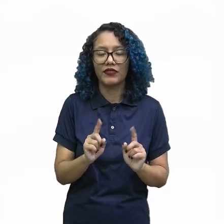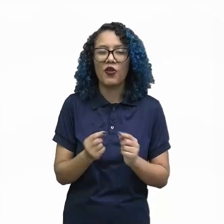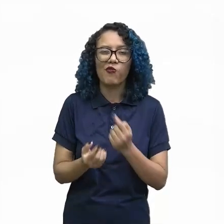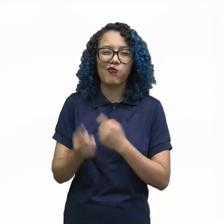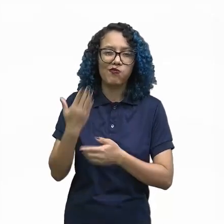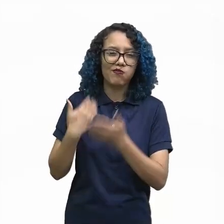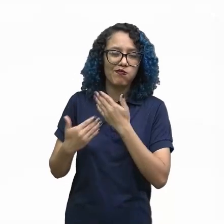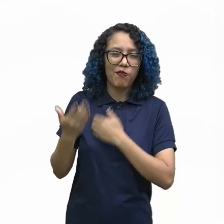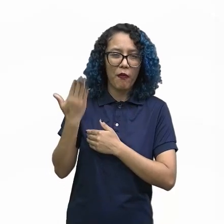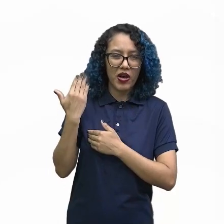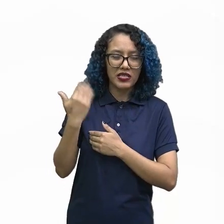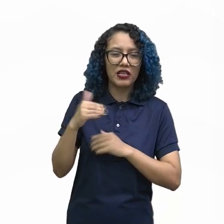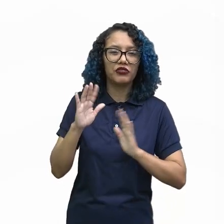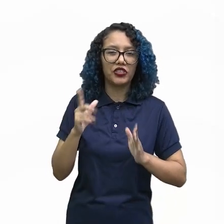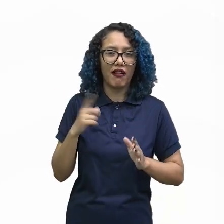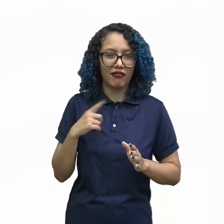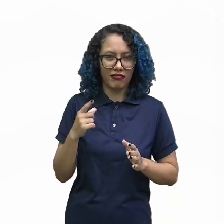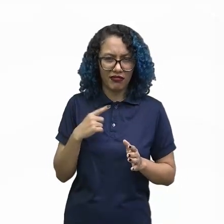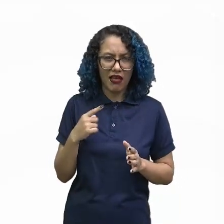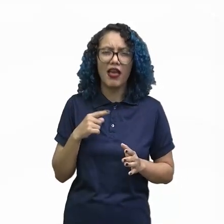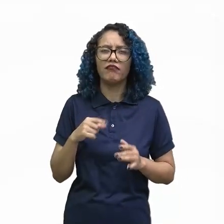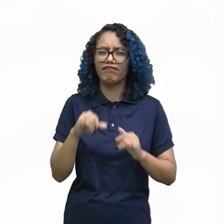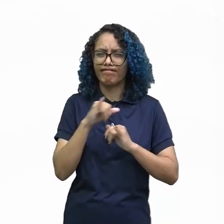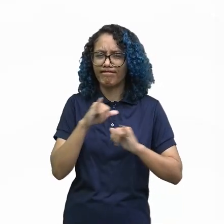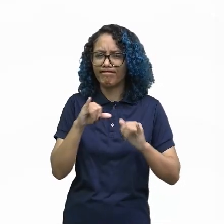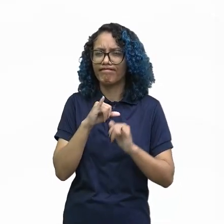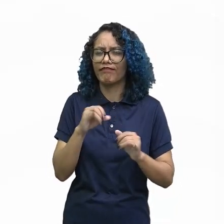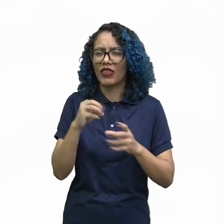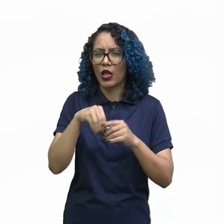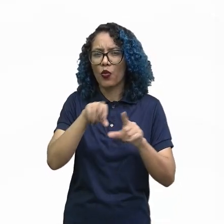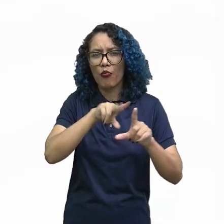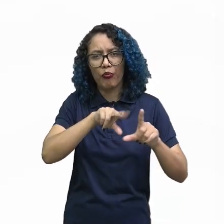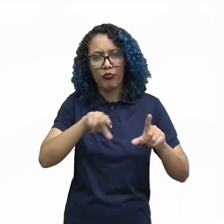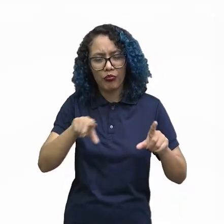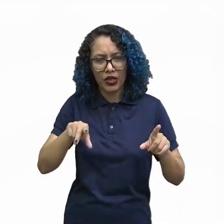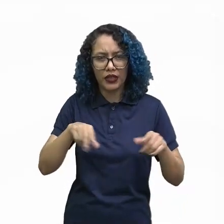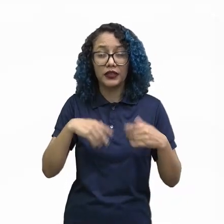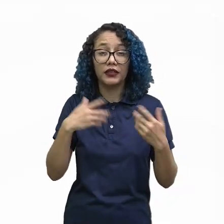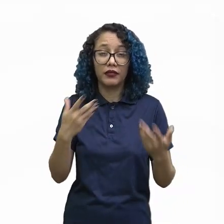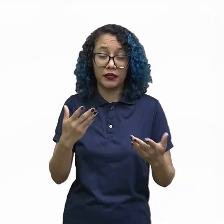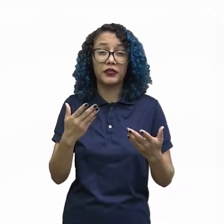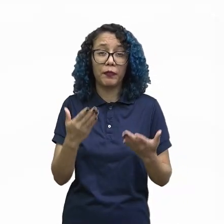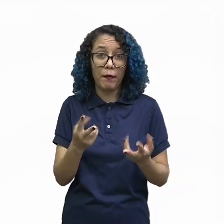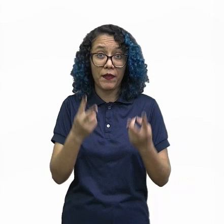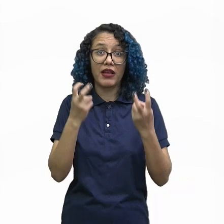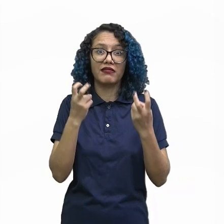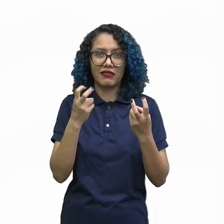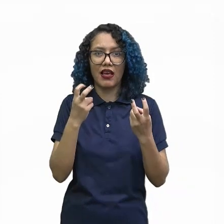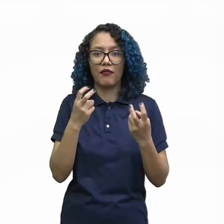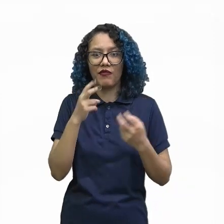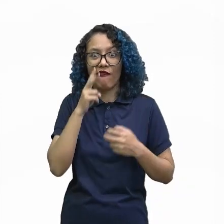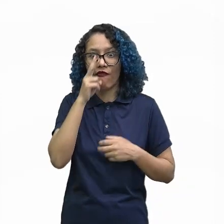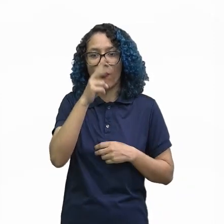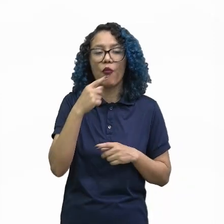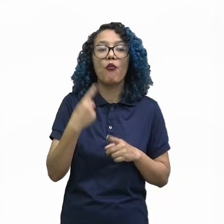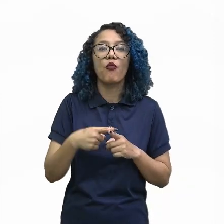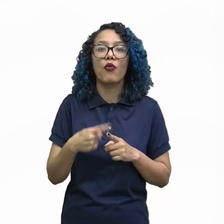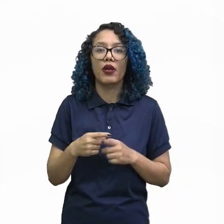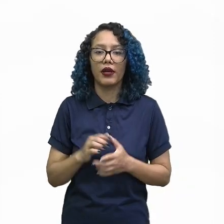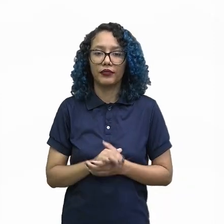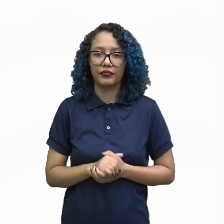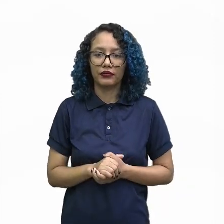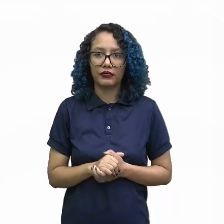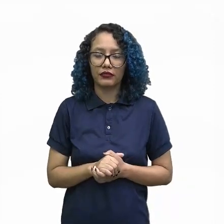a gente vê isso reforçado. Então, com as mídias, isso vai ficando cada vez mais forte. Por quê? O que a